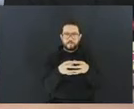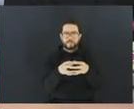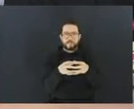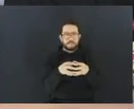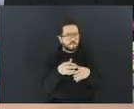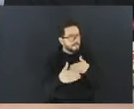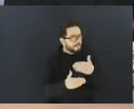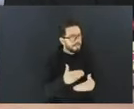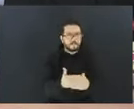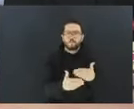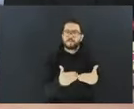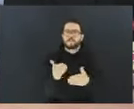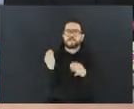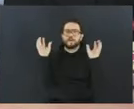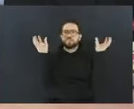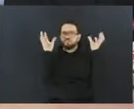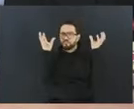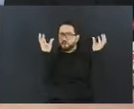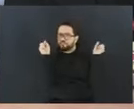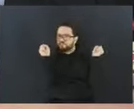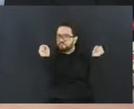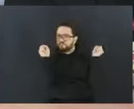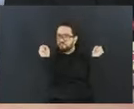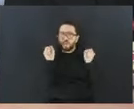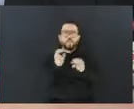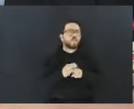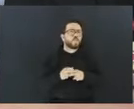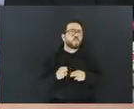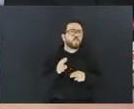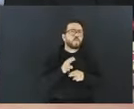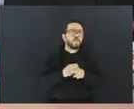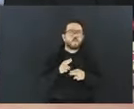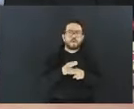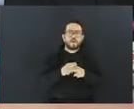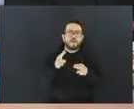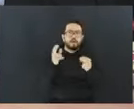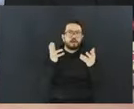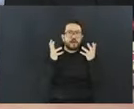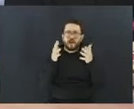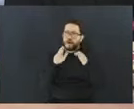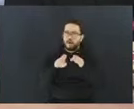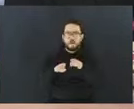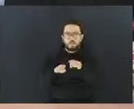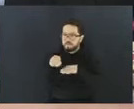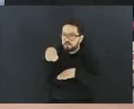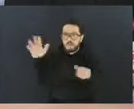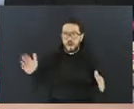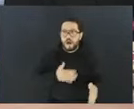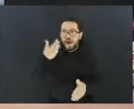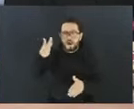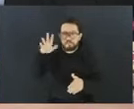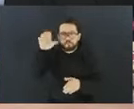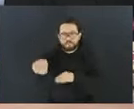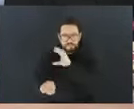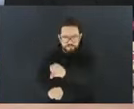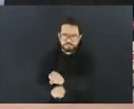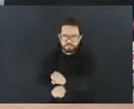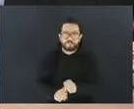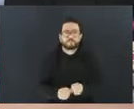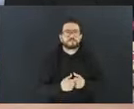giroflex desligados, para que o efeito surpresa seja mais produtivo, né? Tá bom? E daí eu convidar o